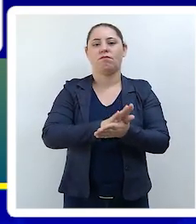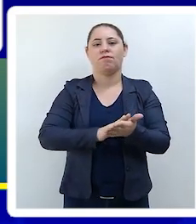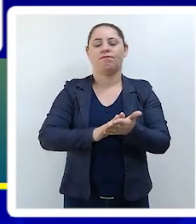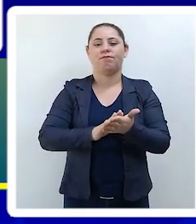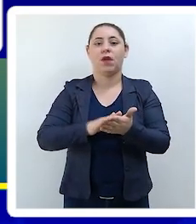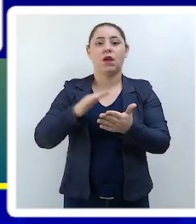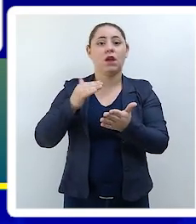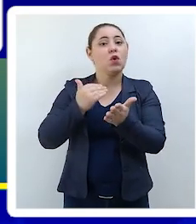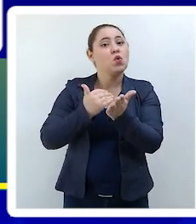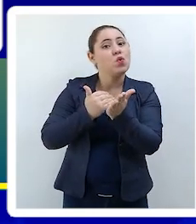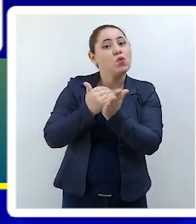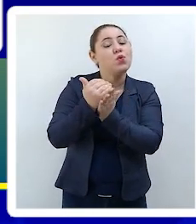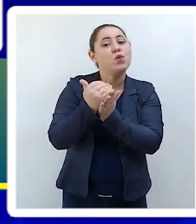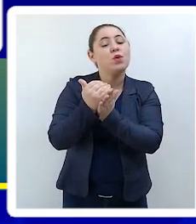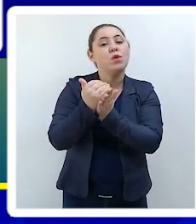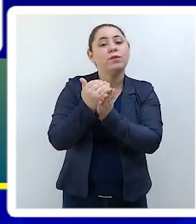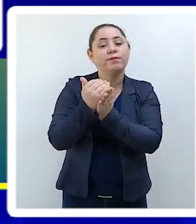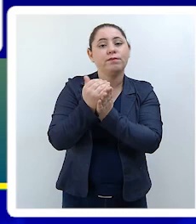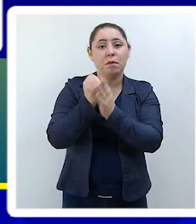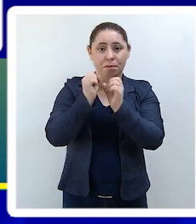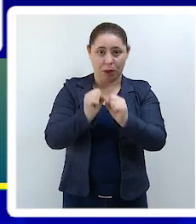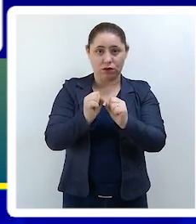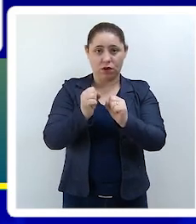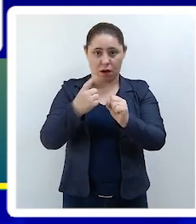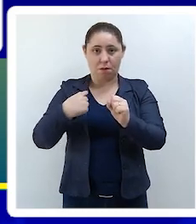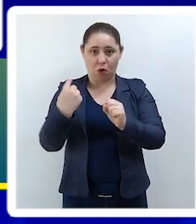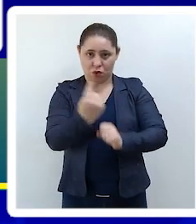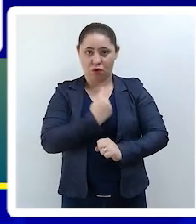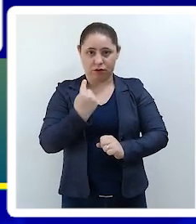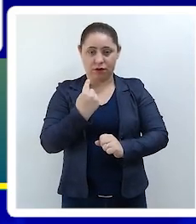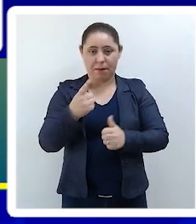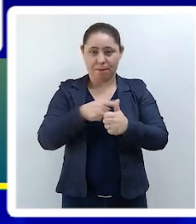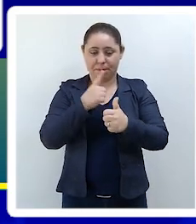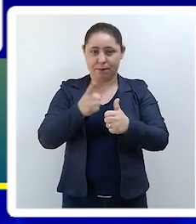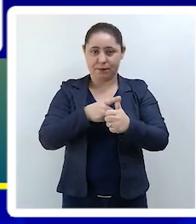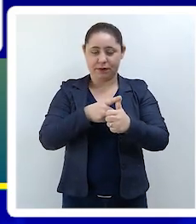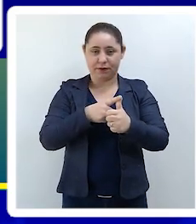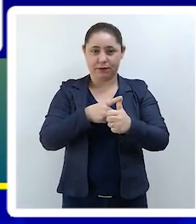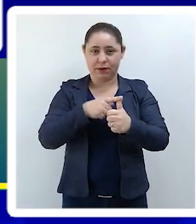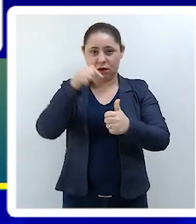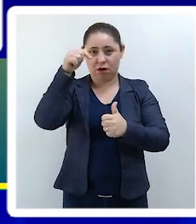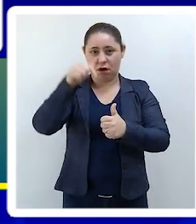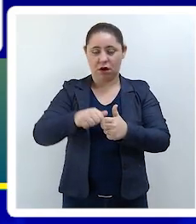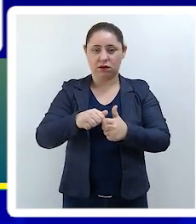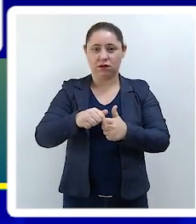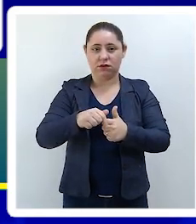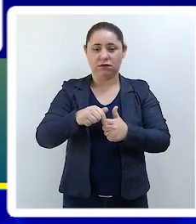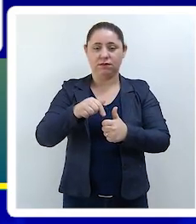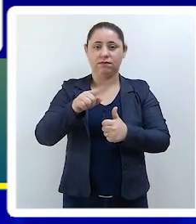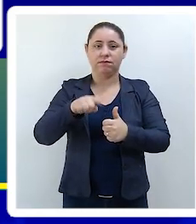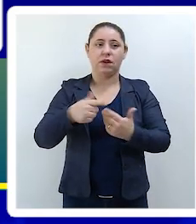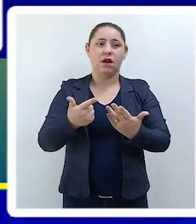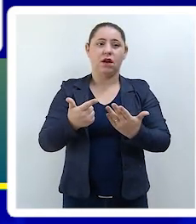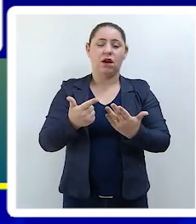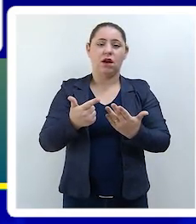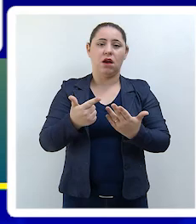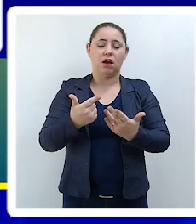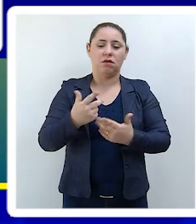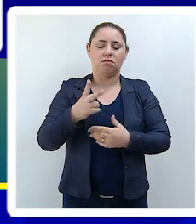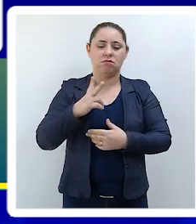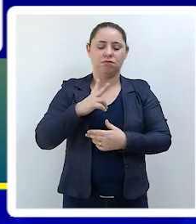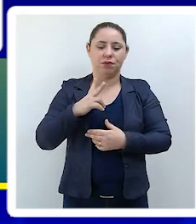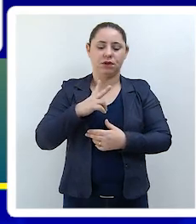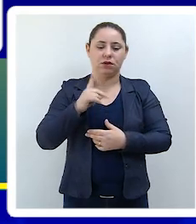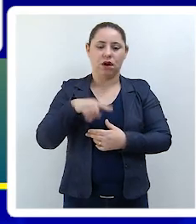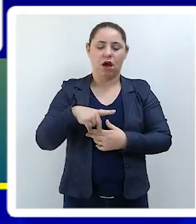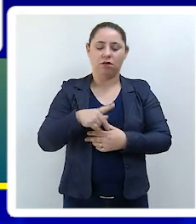partir disso, nós possamos, primeiramente, de maneira no nosso âmbito particular, na